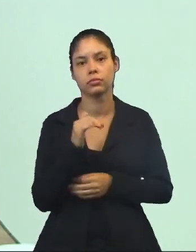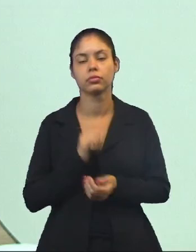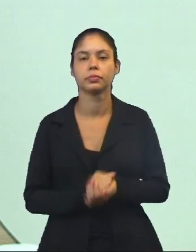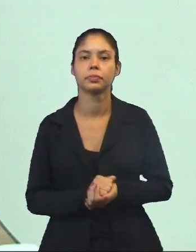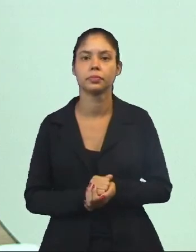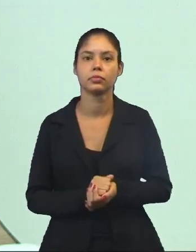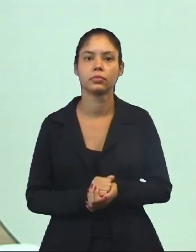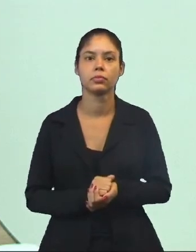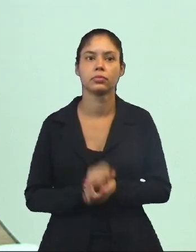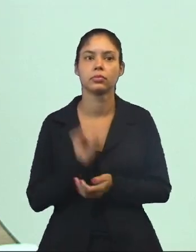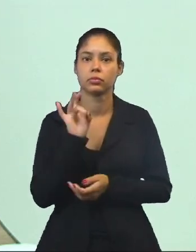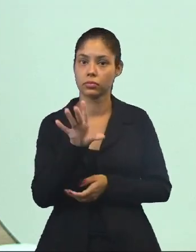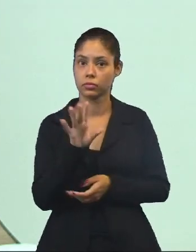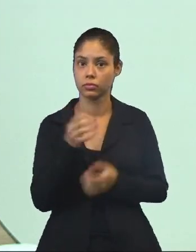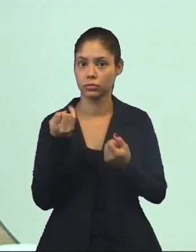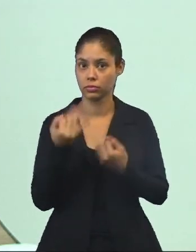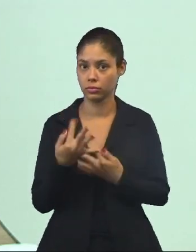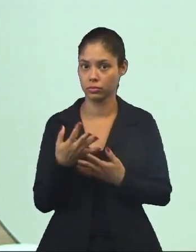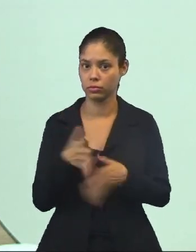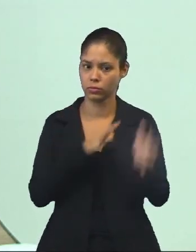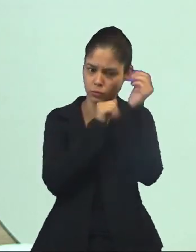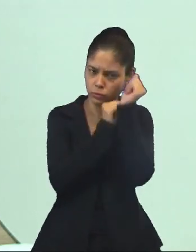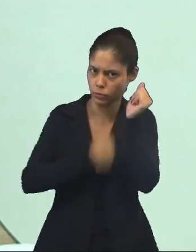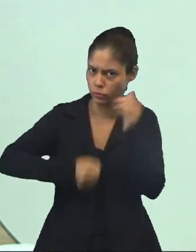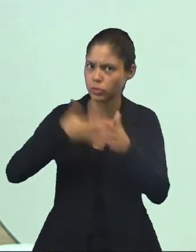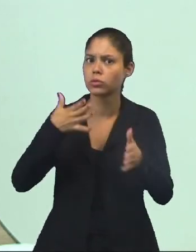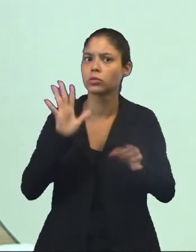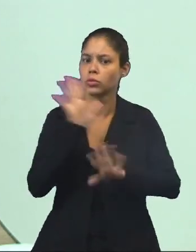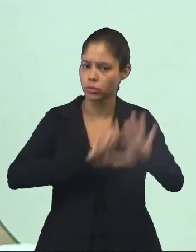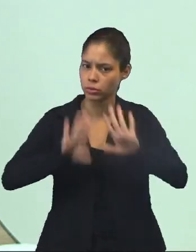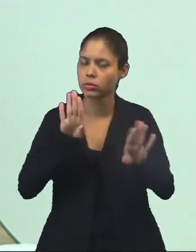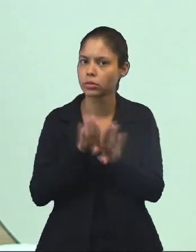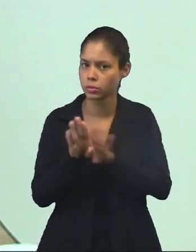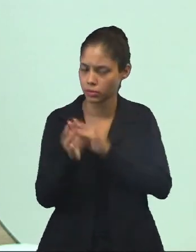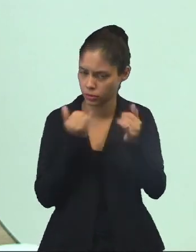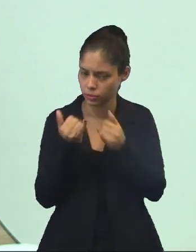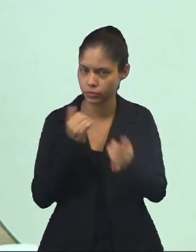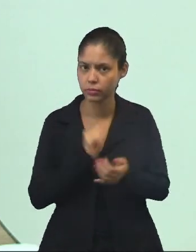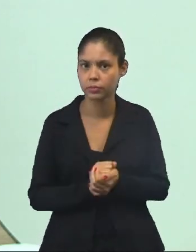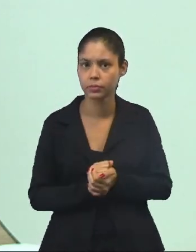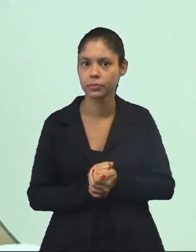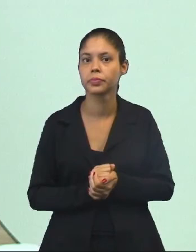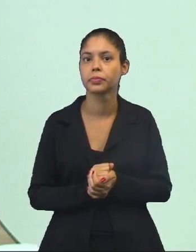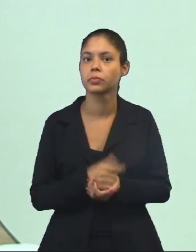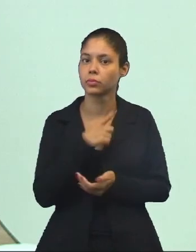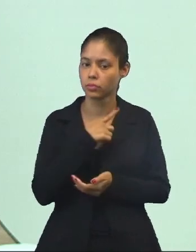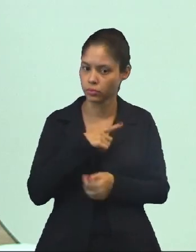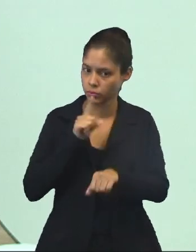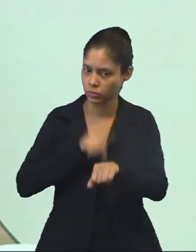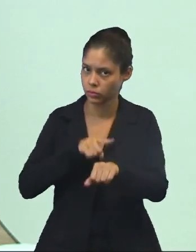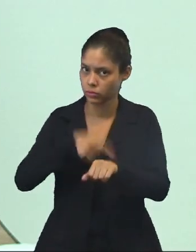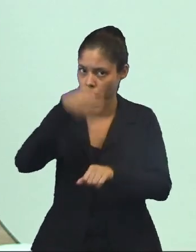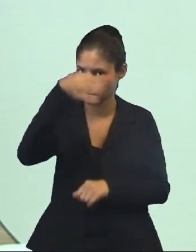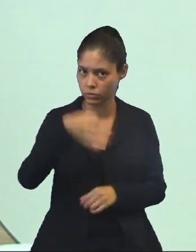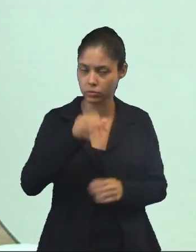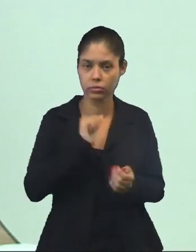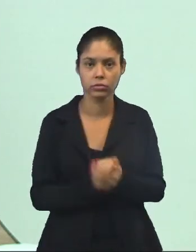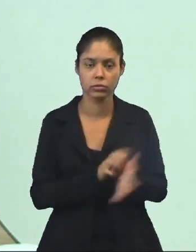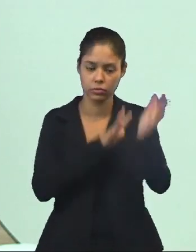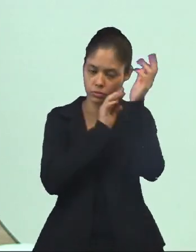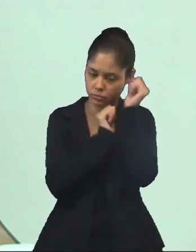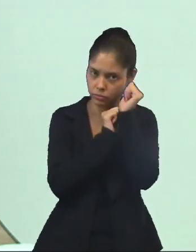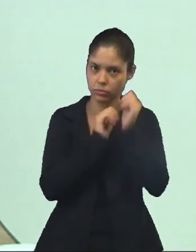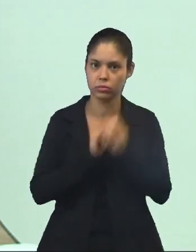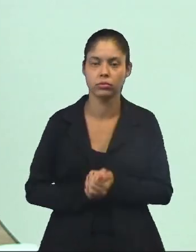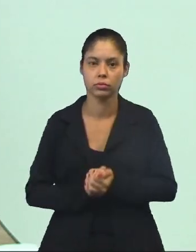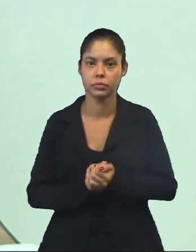tá? Mas isso não significa que você tem que dormir muito. Cuidado também com isso, com essa informação. Também tem um momento adequado e o tempo, né,